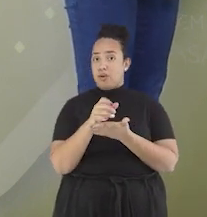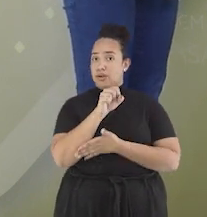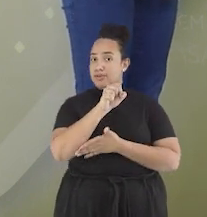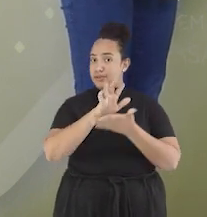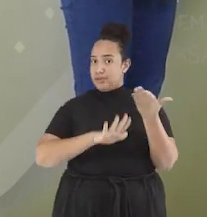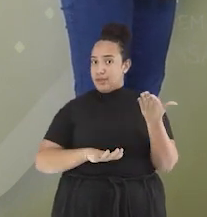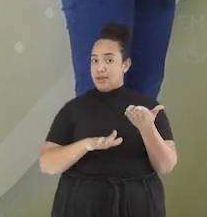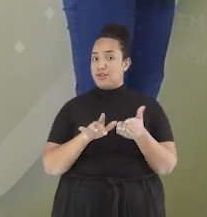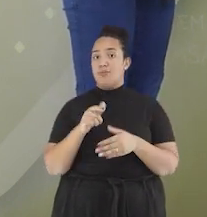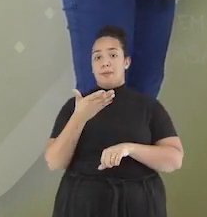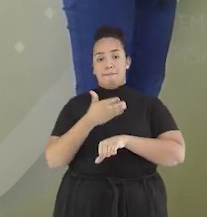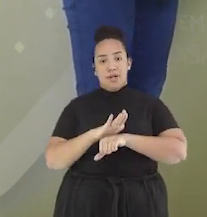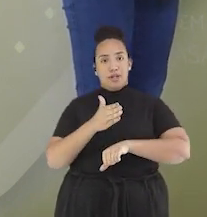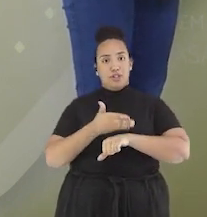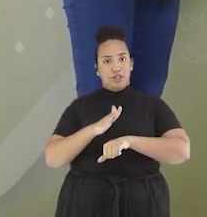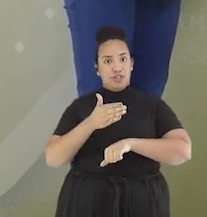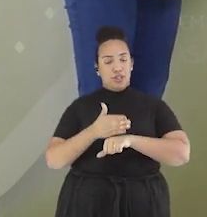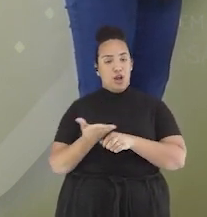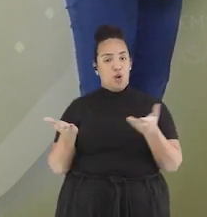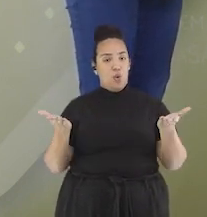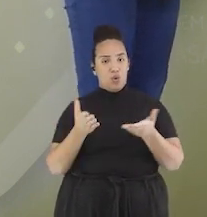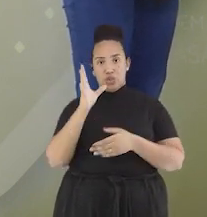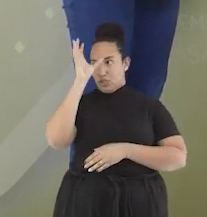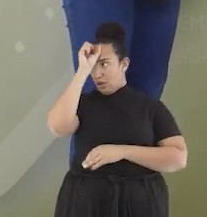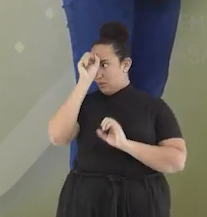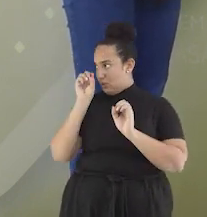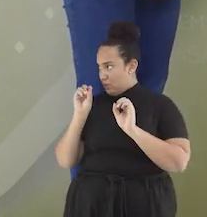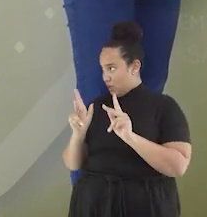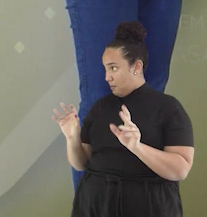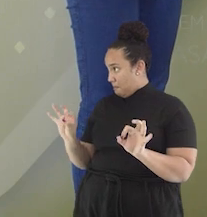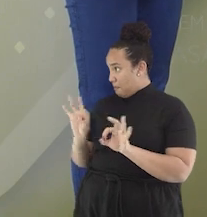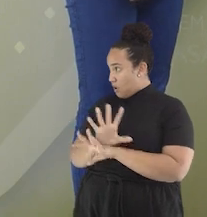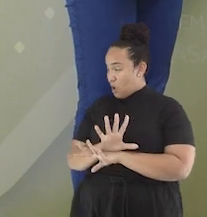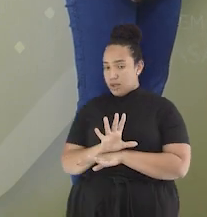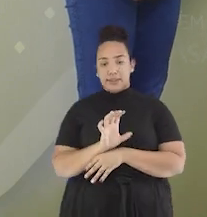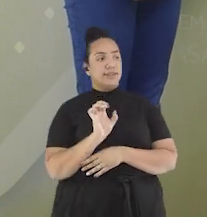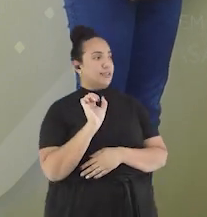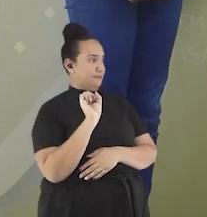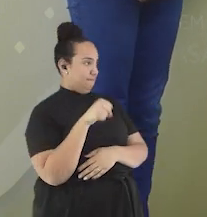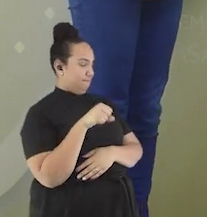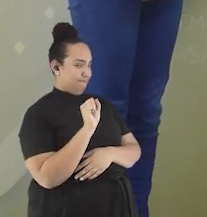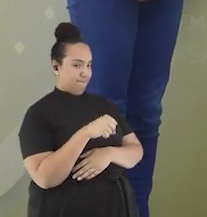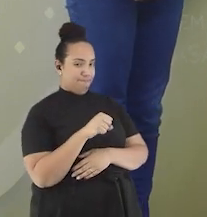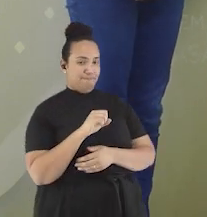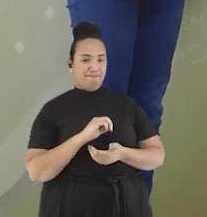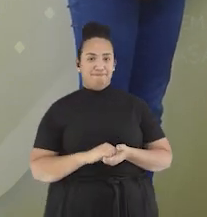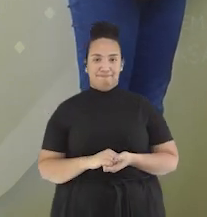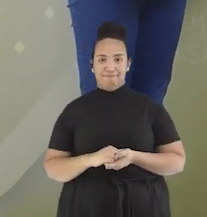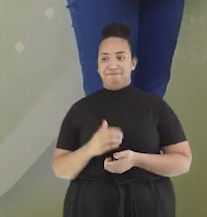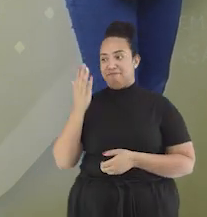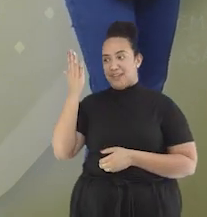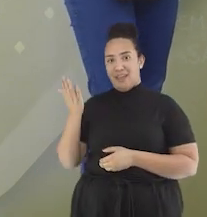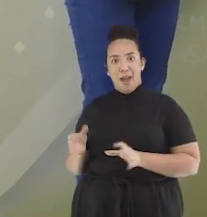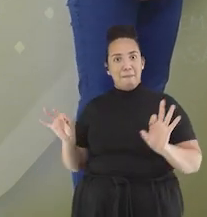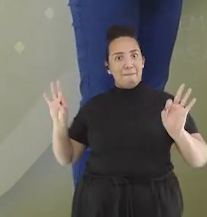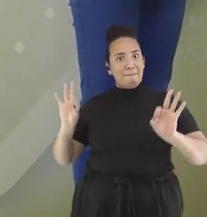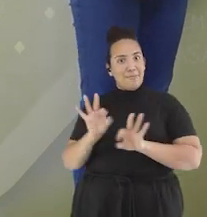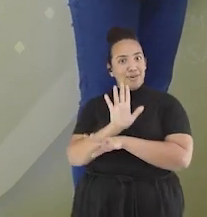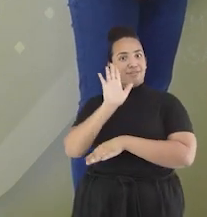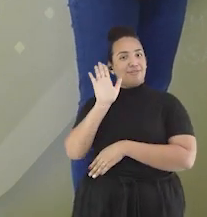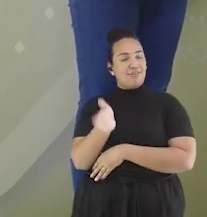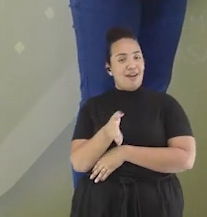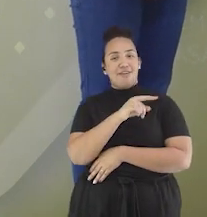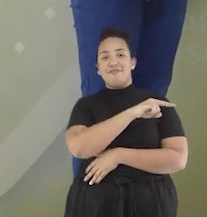para praticar ainda mais o que nós vimos na aula de hoje. Tá pronto para as atividades? Tô pronta. Tá pronta? Heloísa já nasceu pronta, gente.